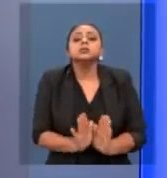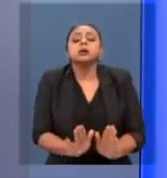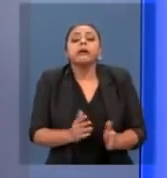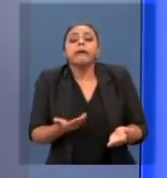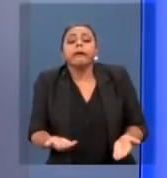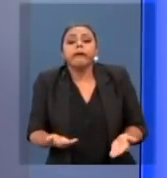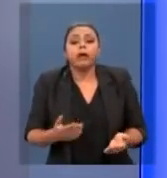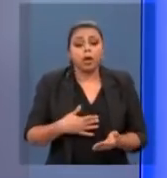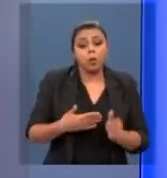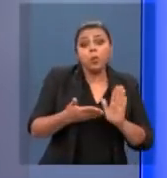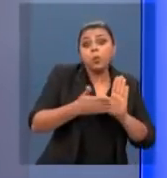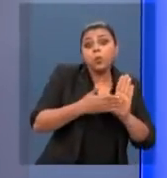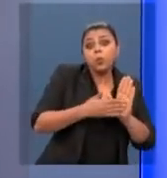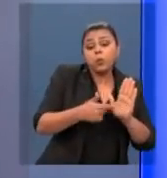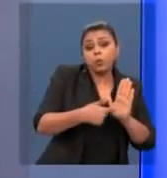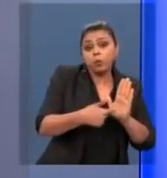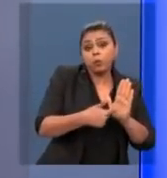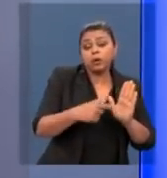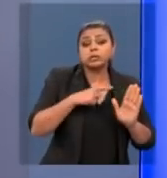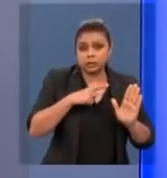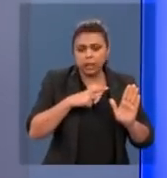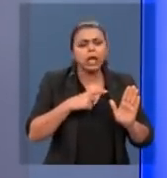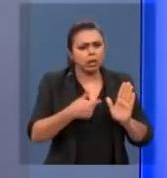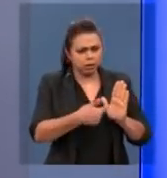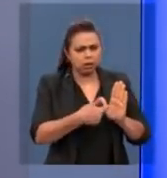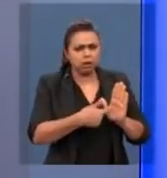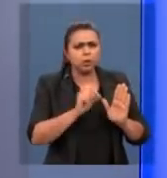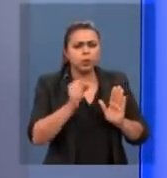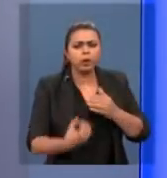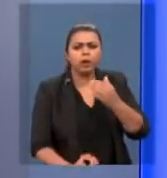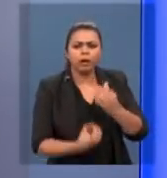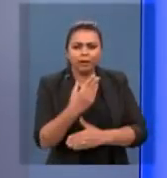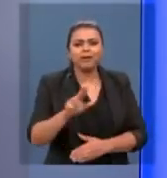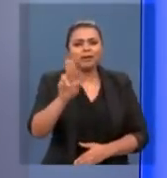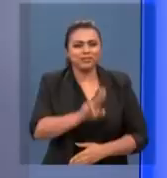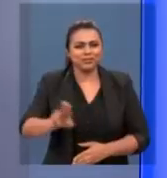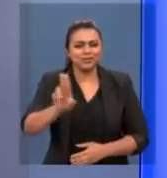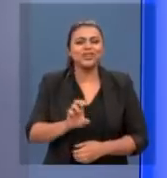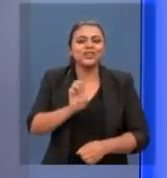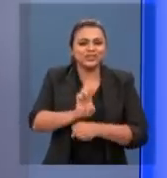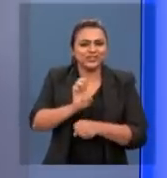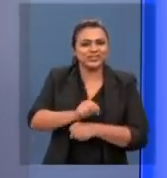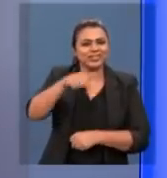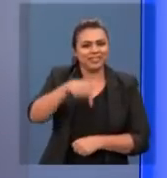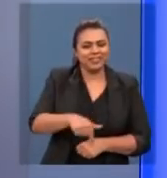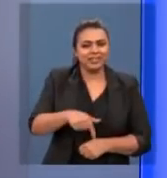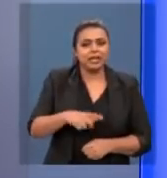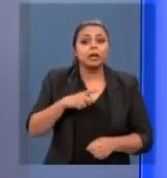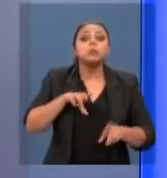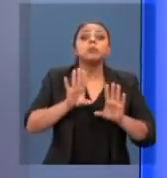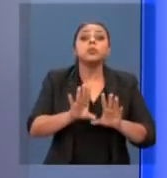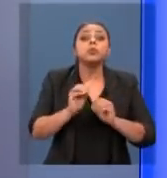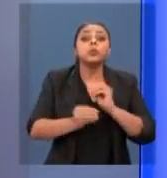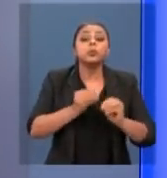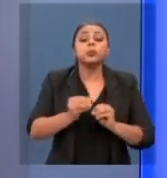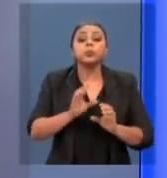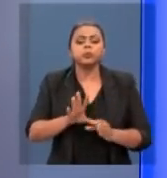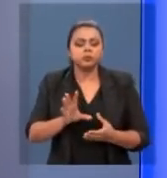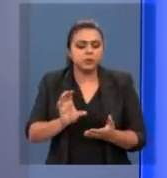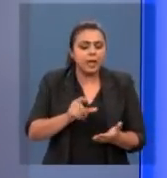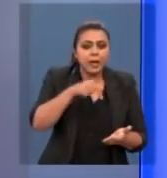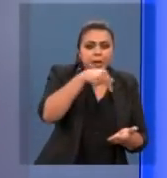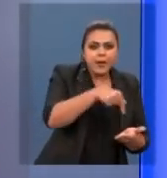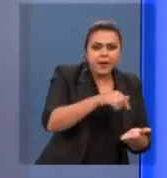programa tem a provar a proposta da criação dessa universidade pública estadual descentralizando retirando da qda